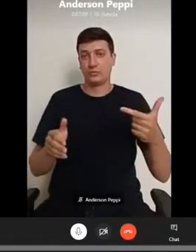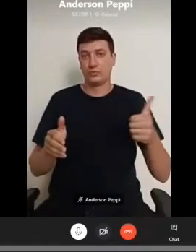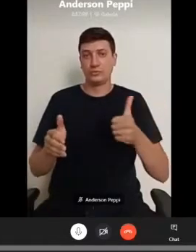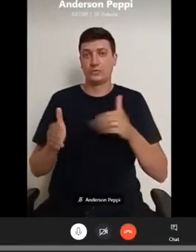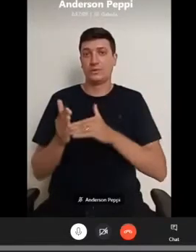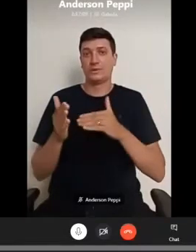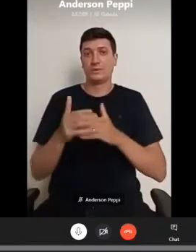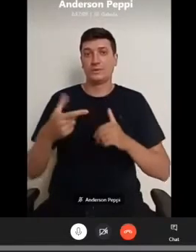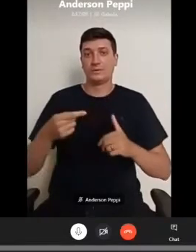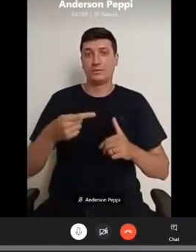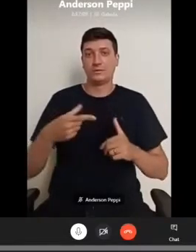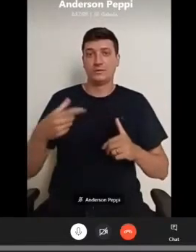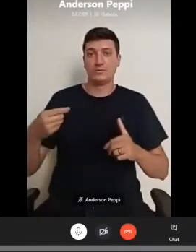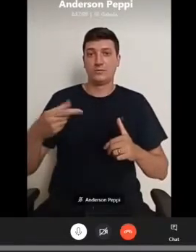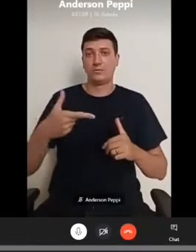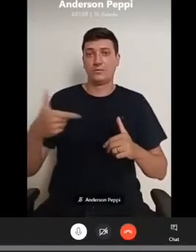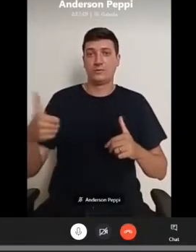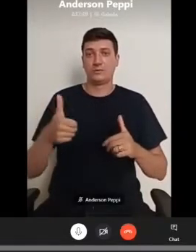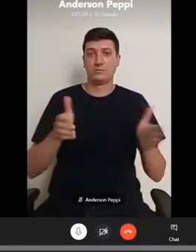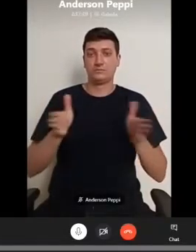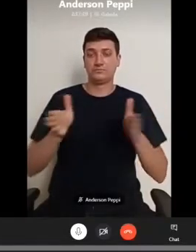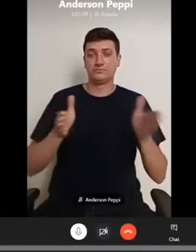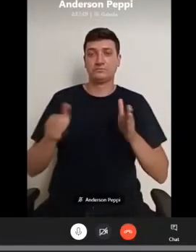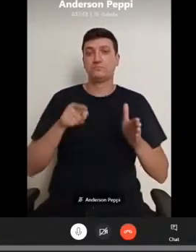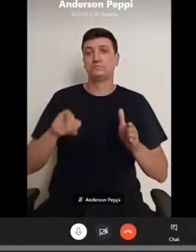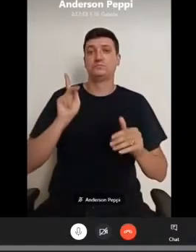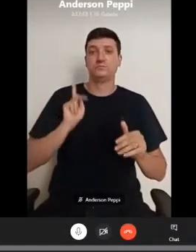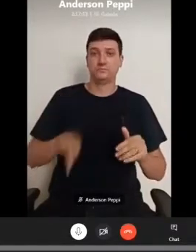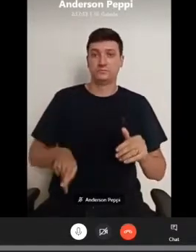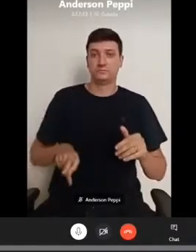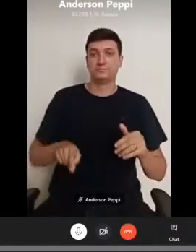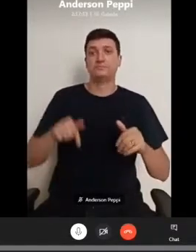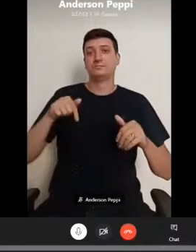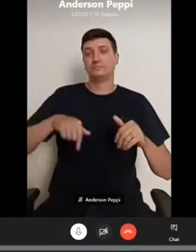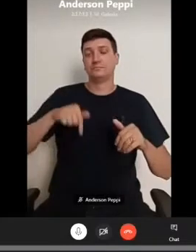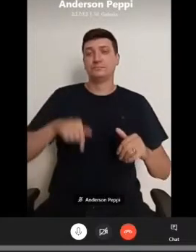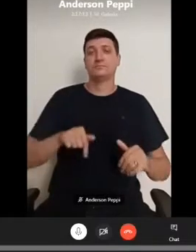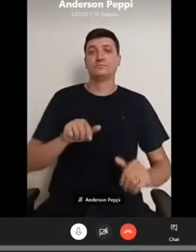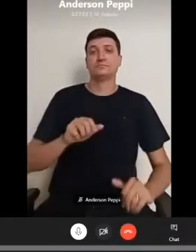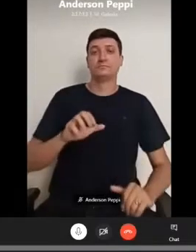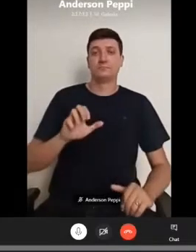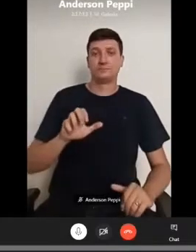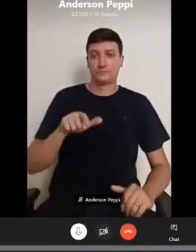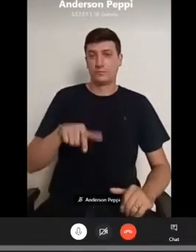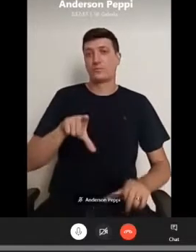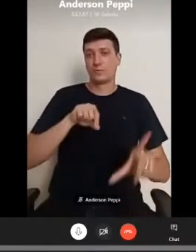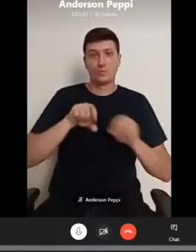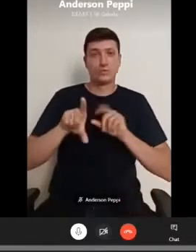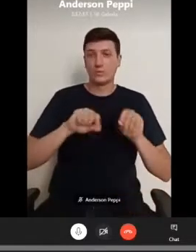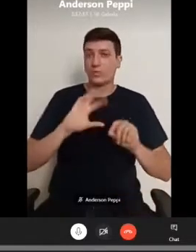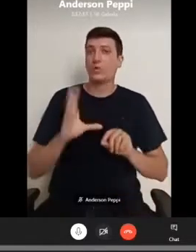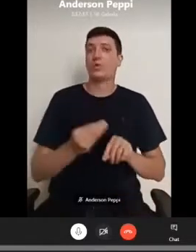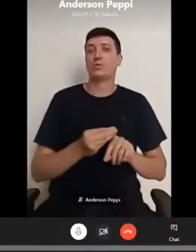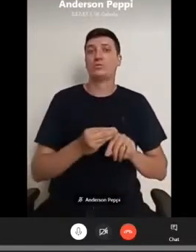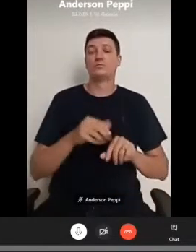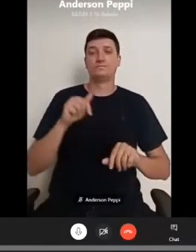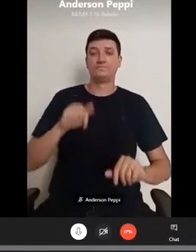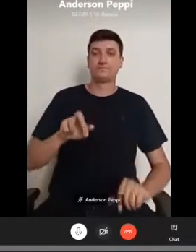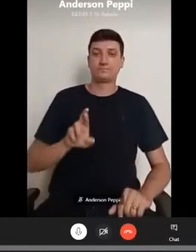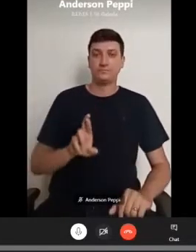2022, presidente vereador eleito Rodrigo